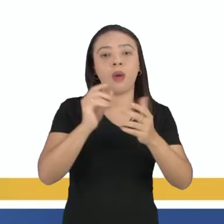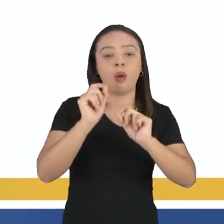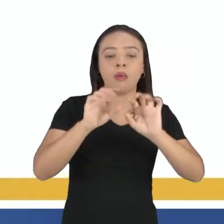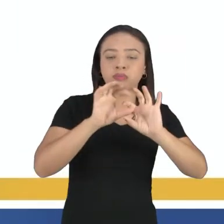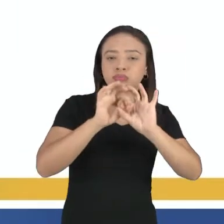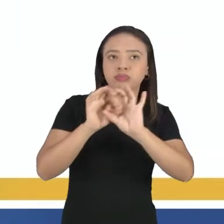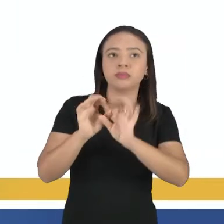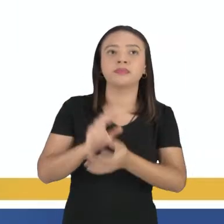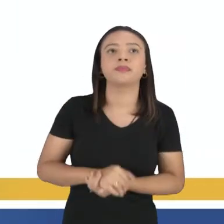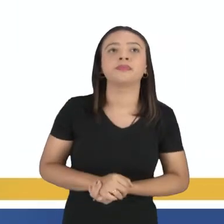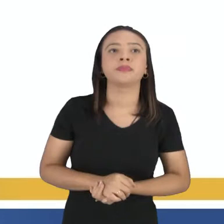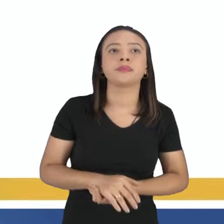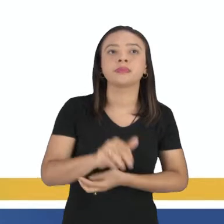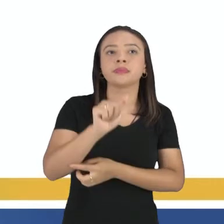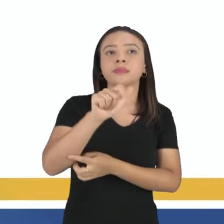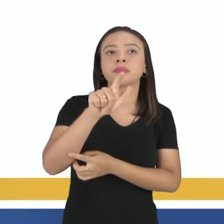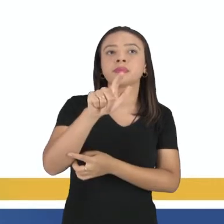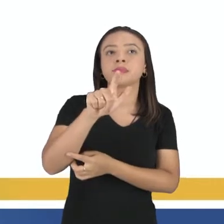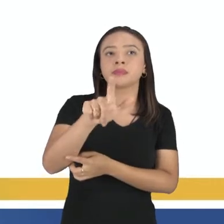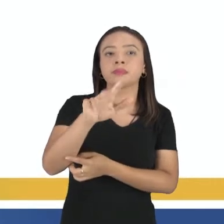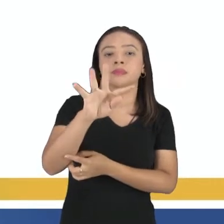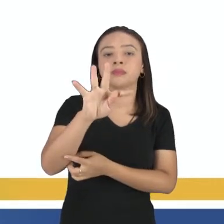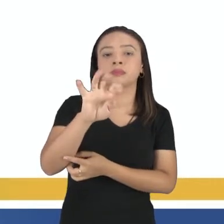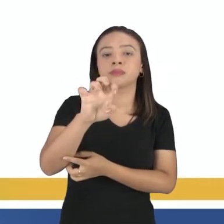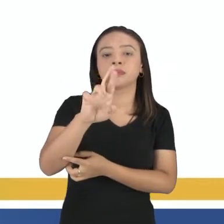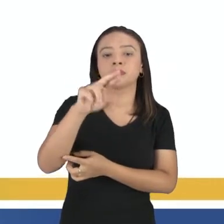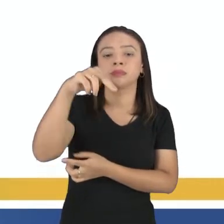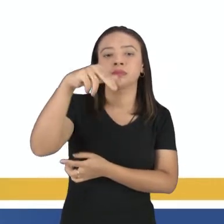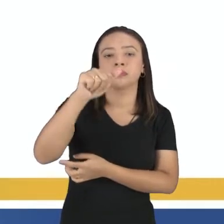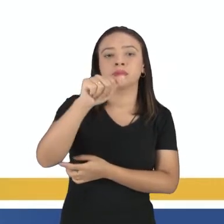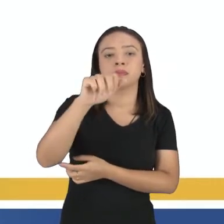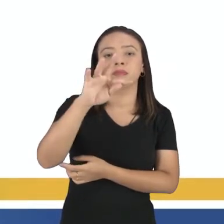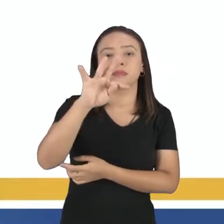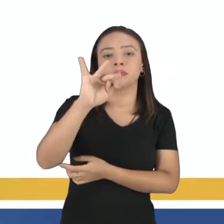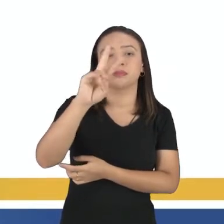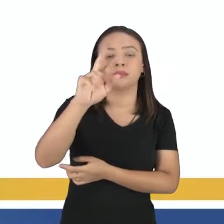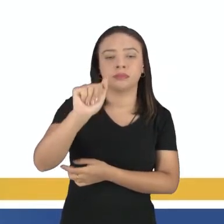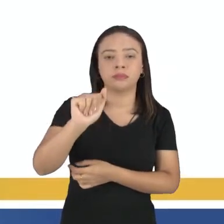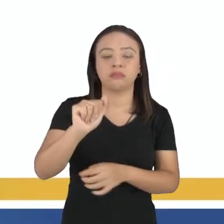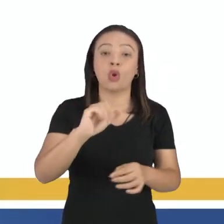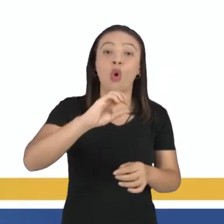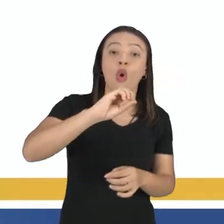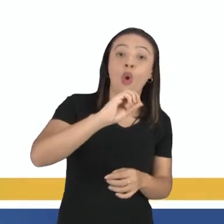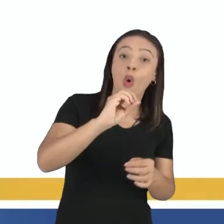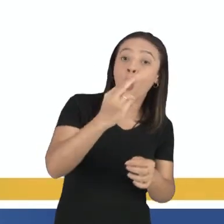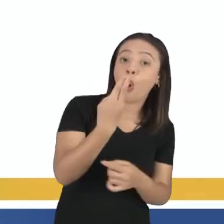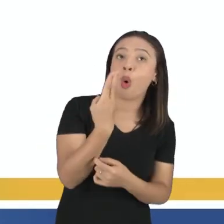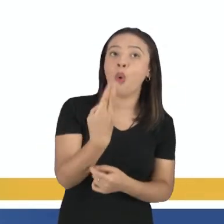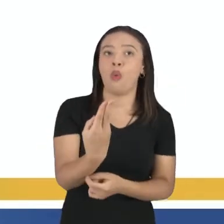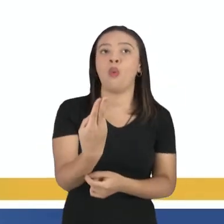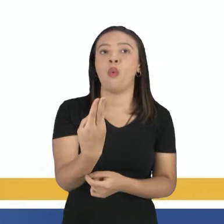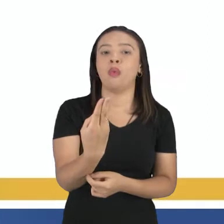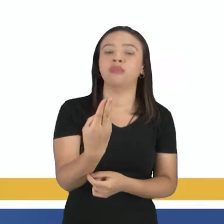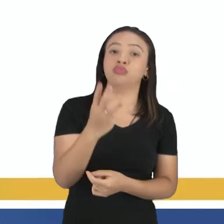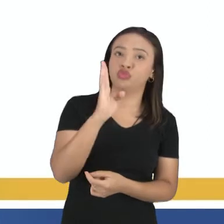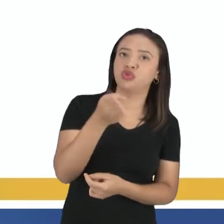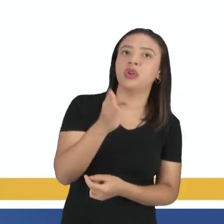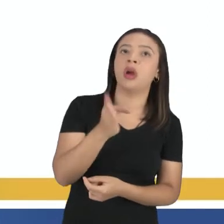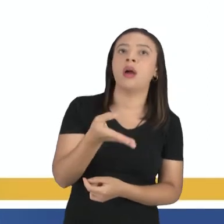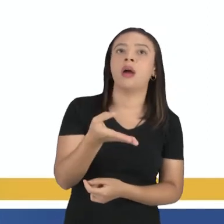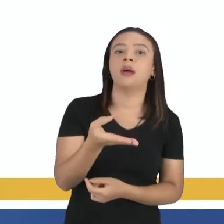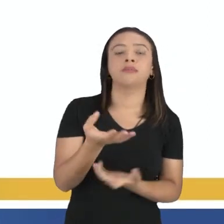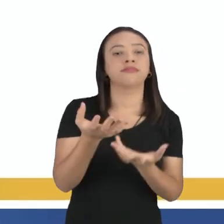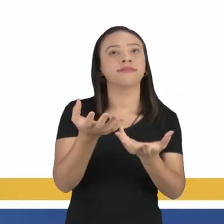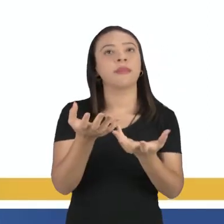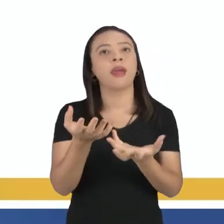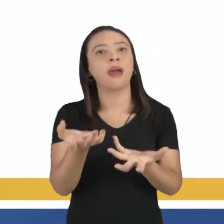E alternativa é essa alternância mesmo, ou, já, ora, né? O